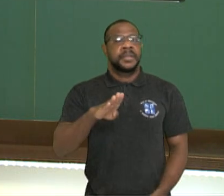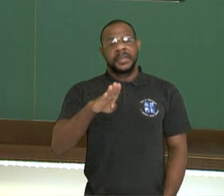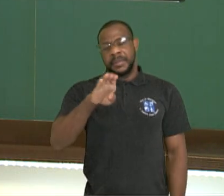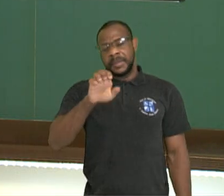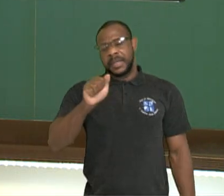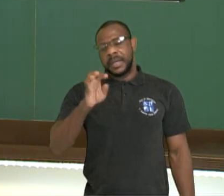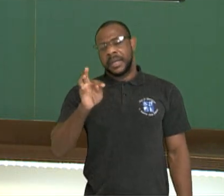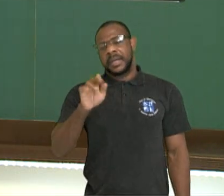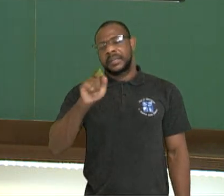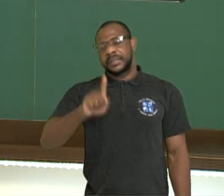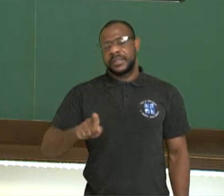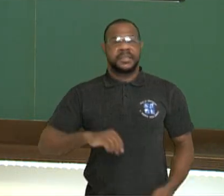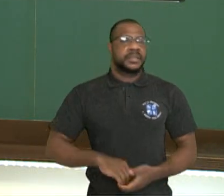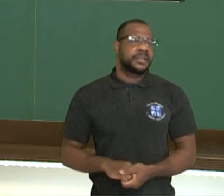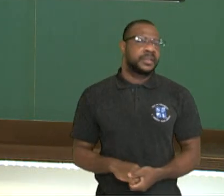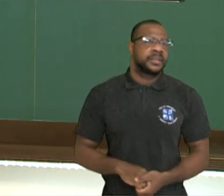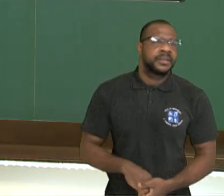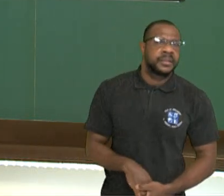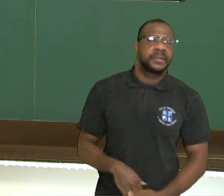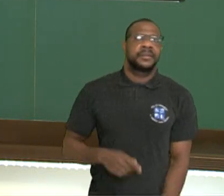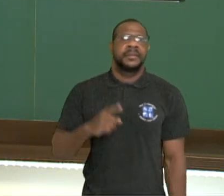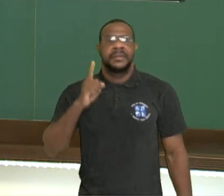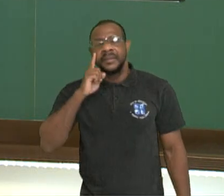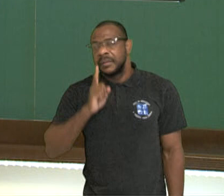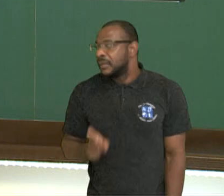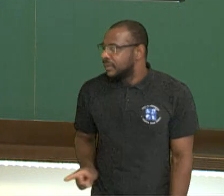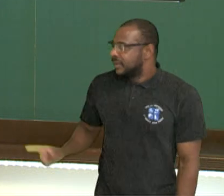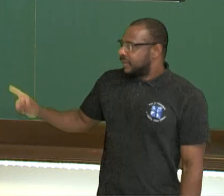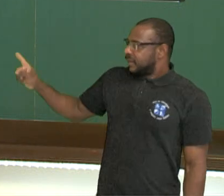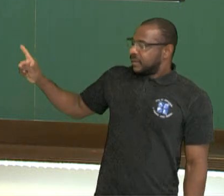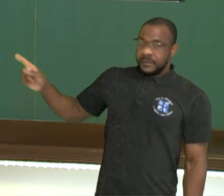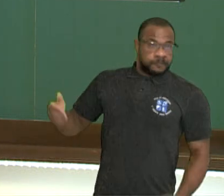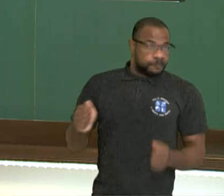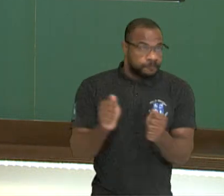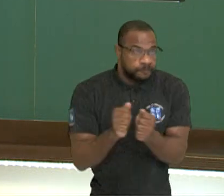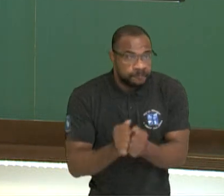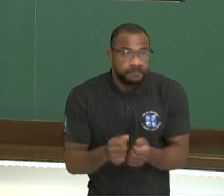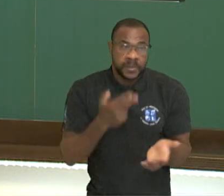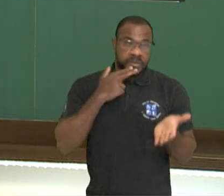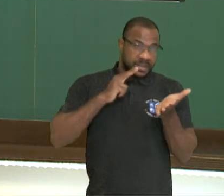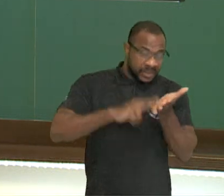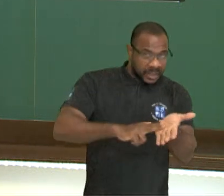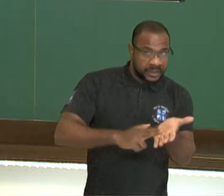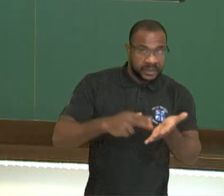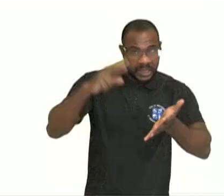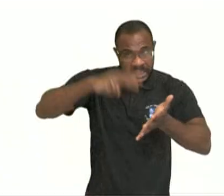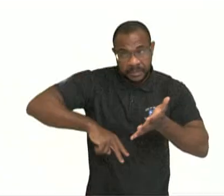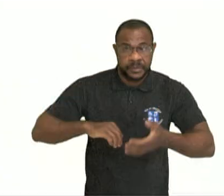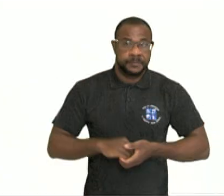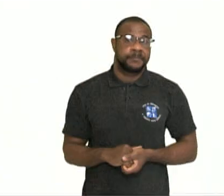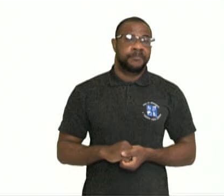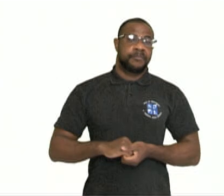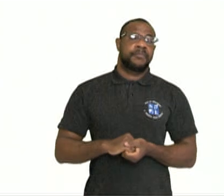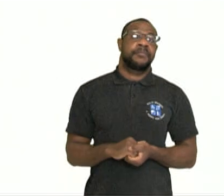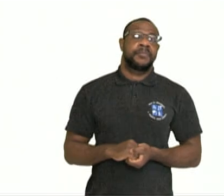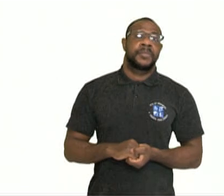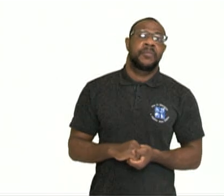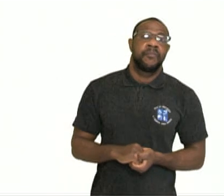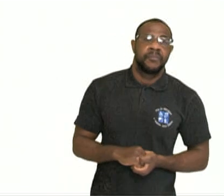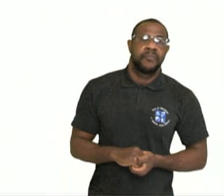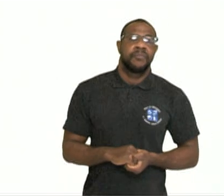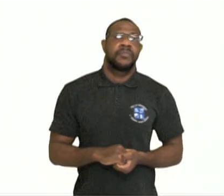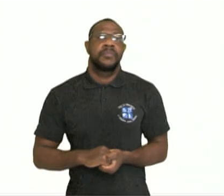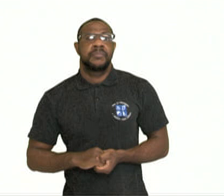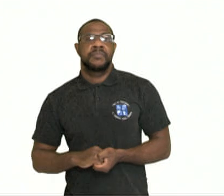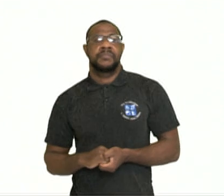Alves. Chegamos ao fim e pensando juntos sobre as cartas que lemos. Temos aqui